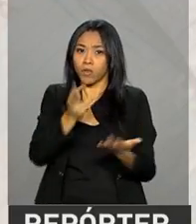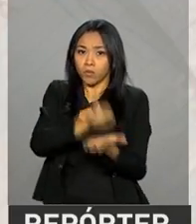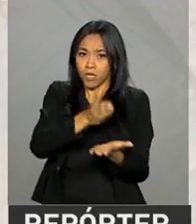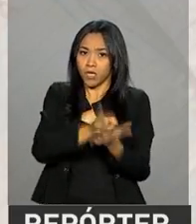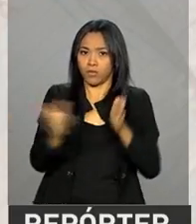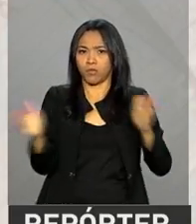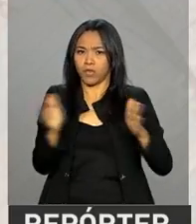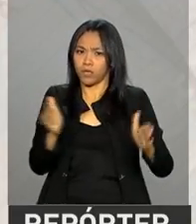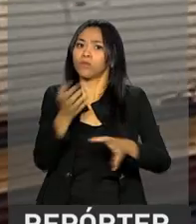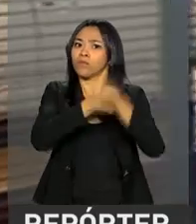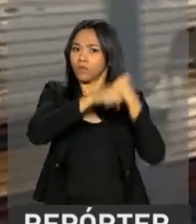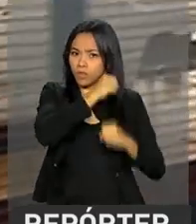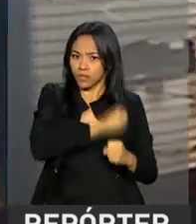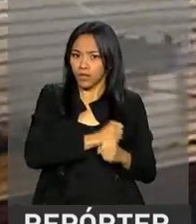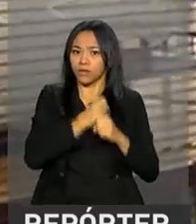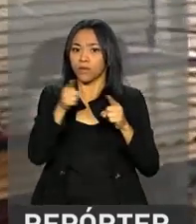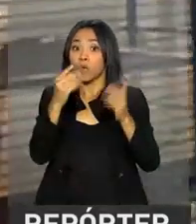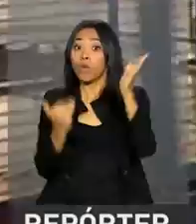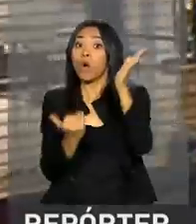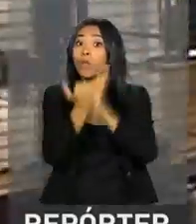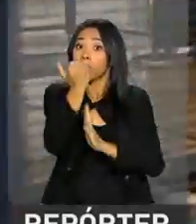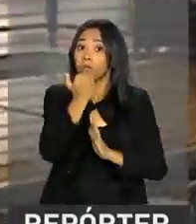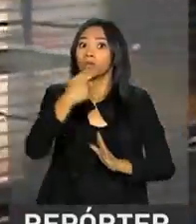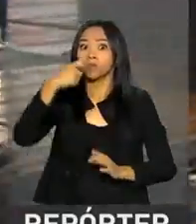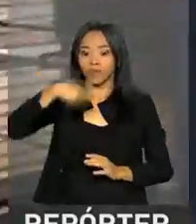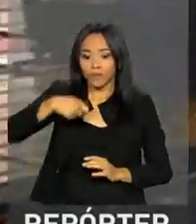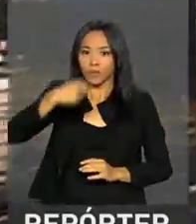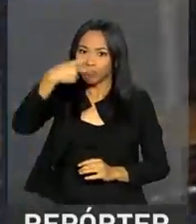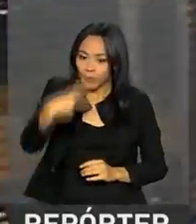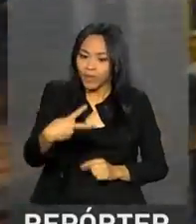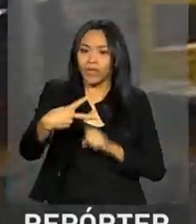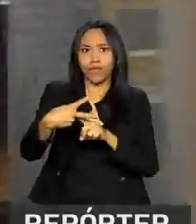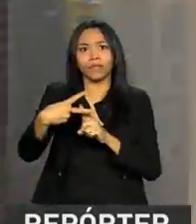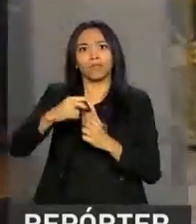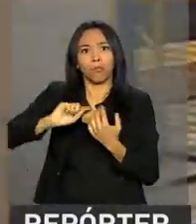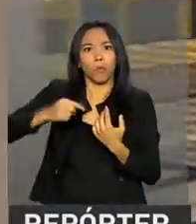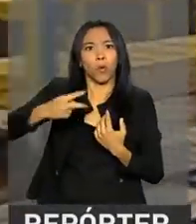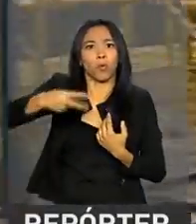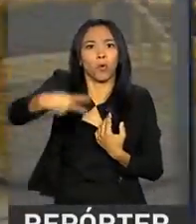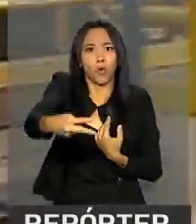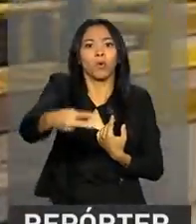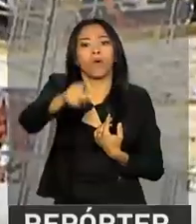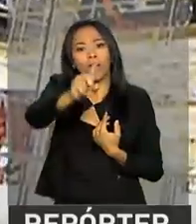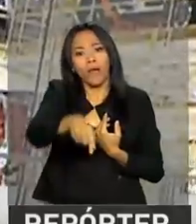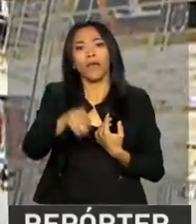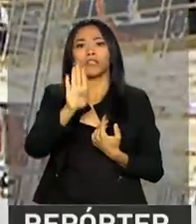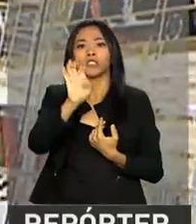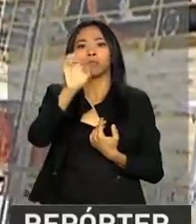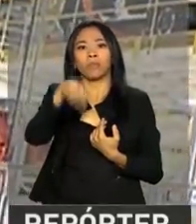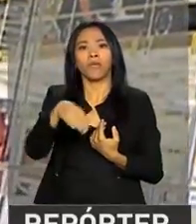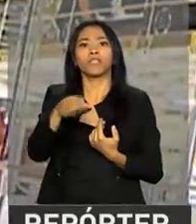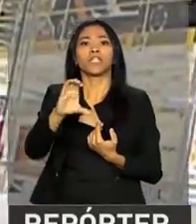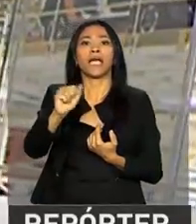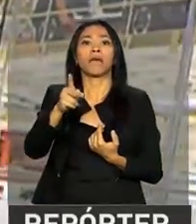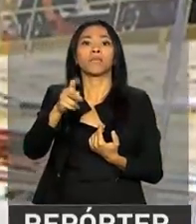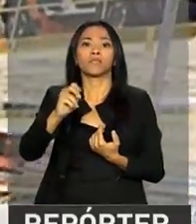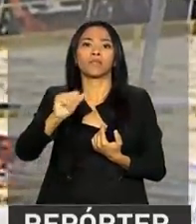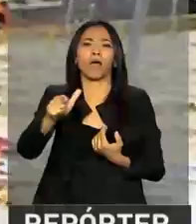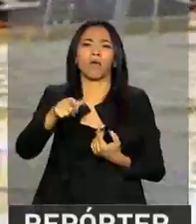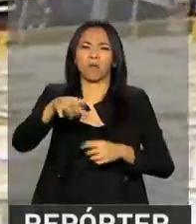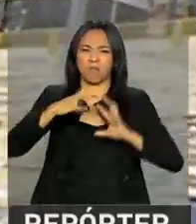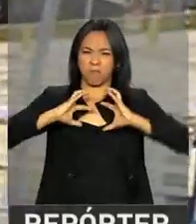período do ano passado o aumento pelo segundo mês consecutivo nas importações de bens de capital que são máquinas e